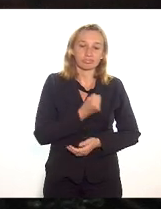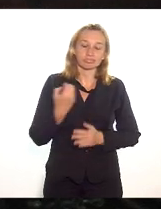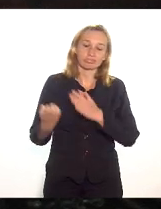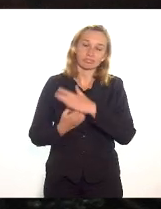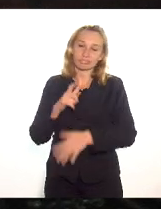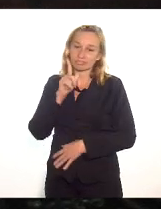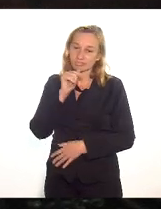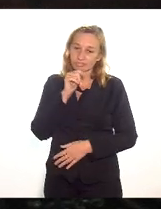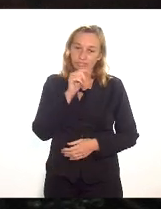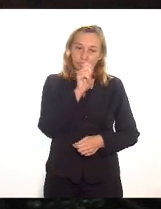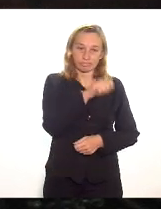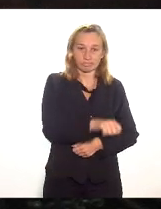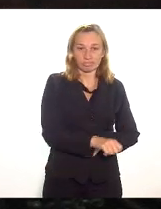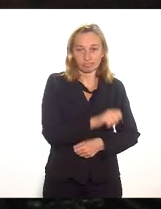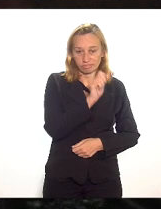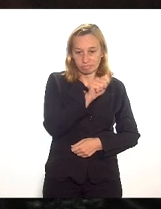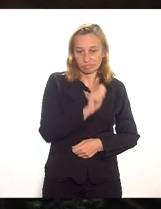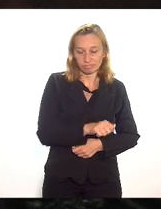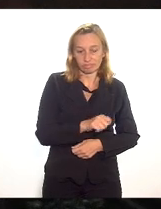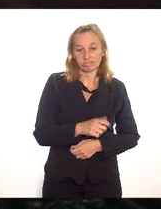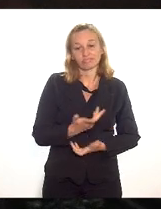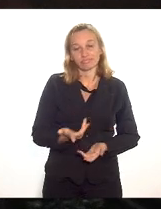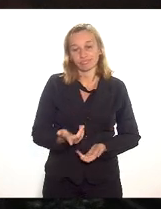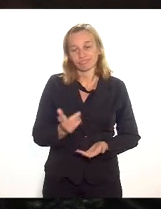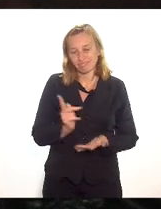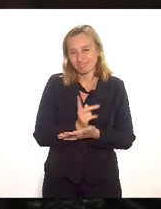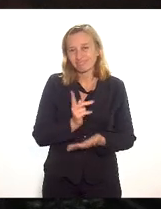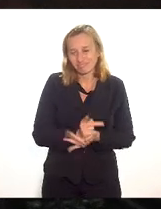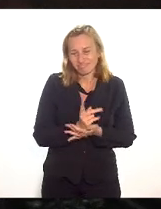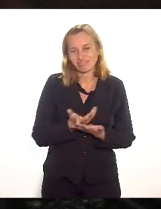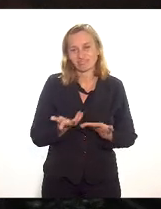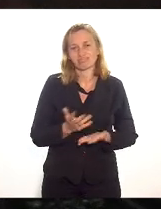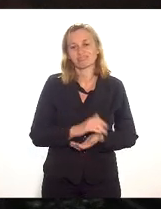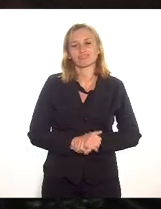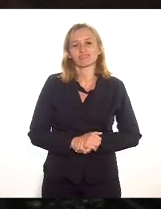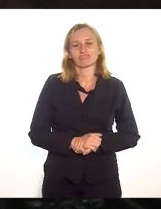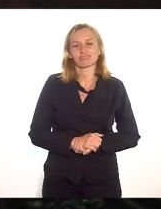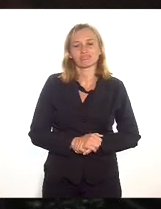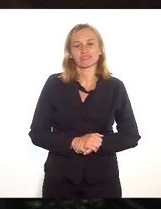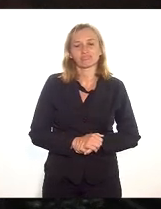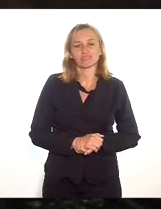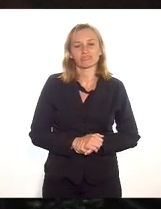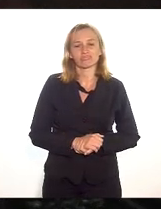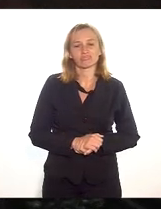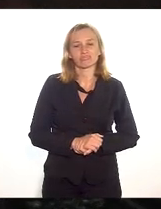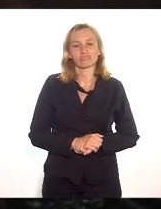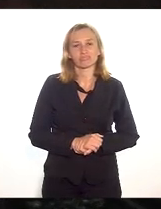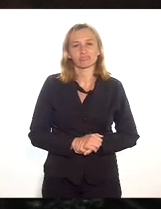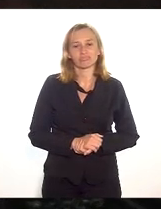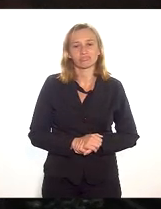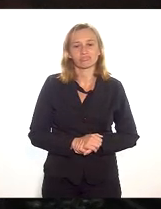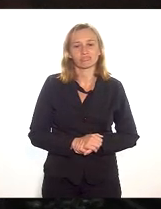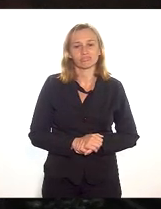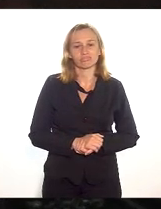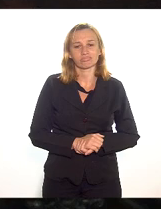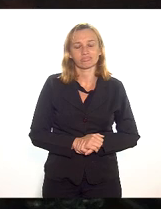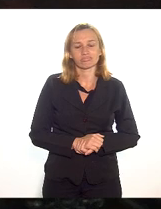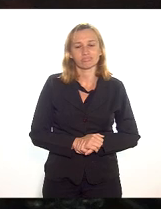desse leilão covarde, desse leilão que é completamente, os moldes do edital